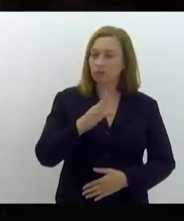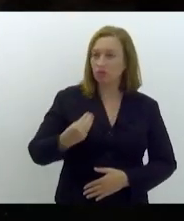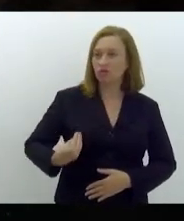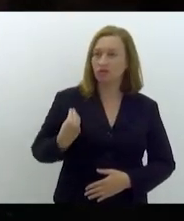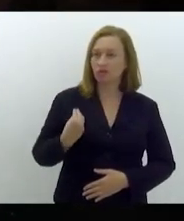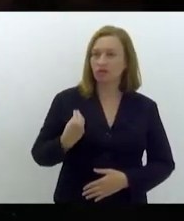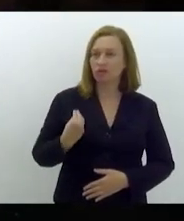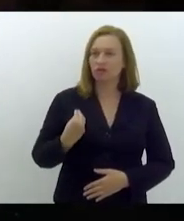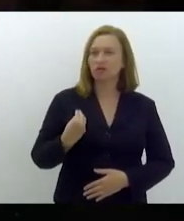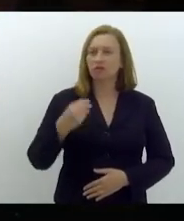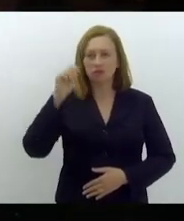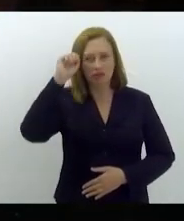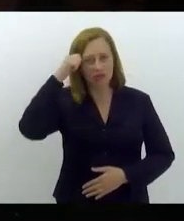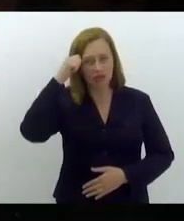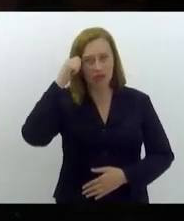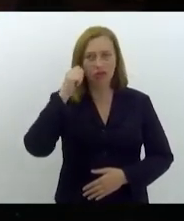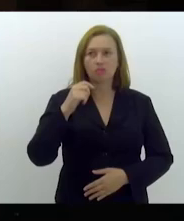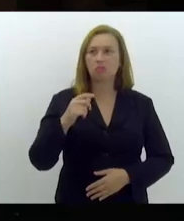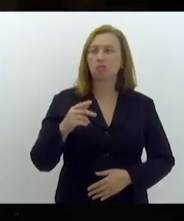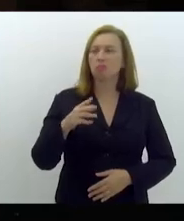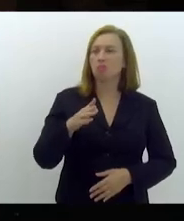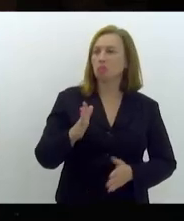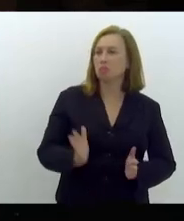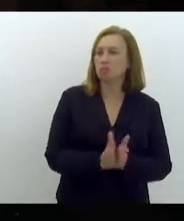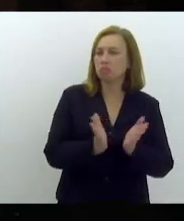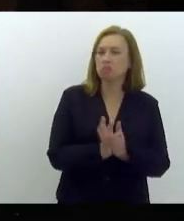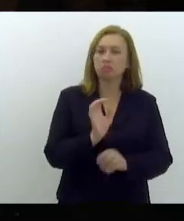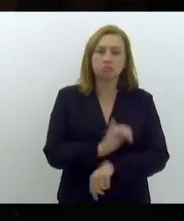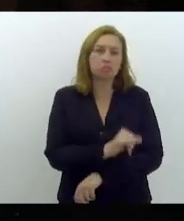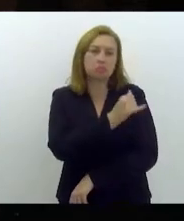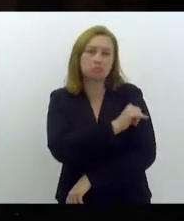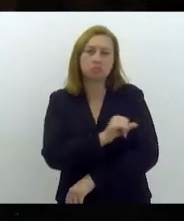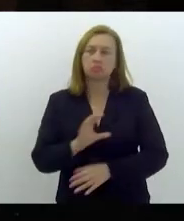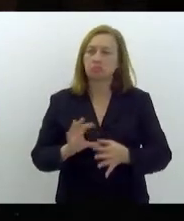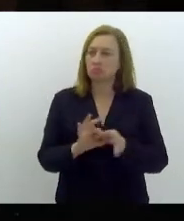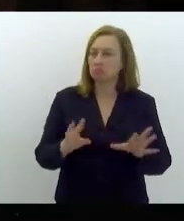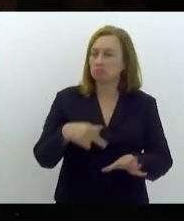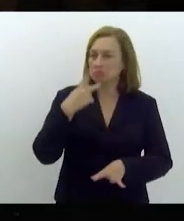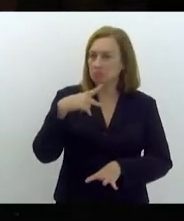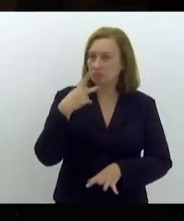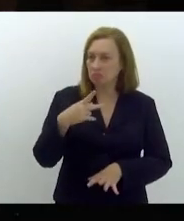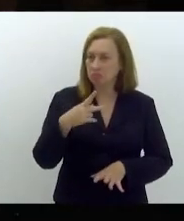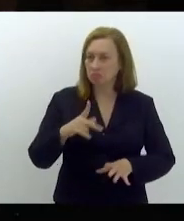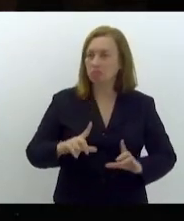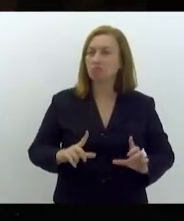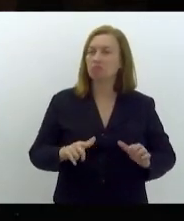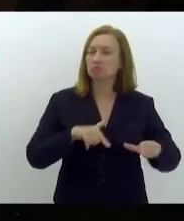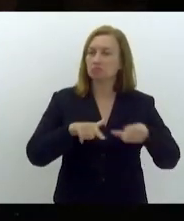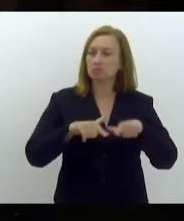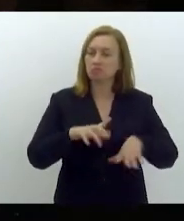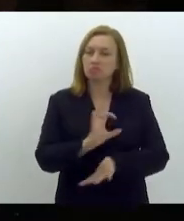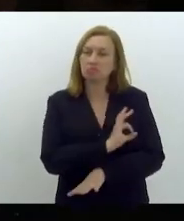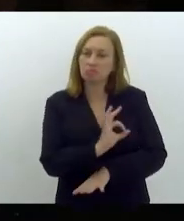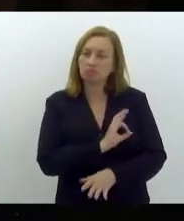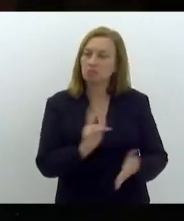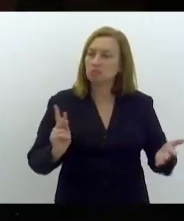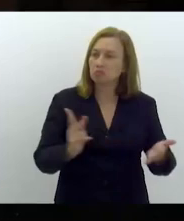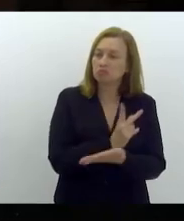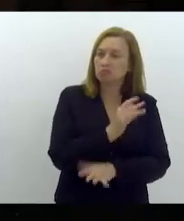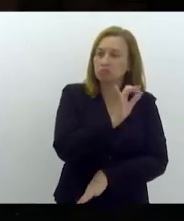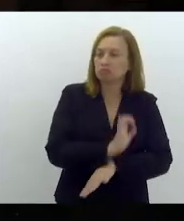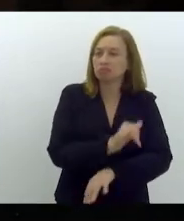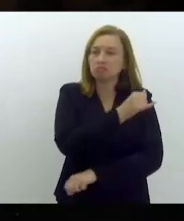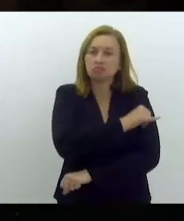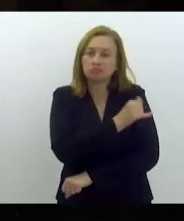pobre periférica do Estado do Rio de Janeiro me furtar de comentar as operações policiais que ocorrem no âmbito do